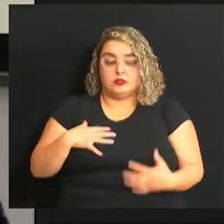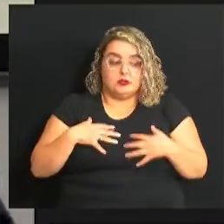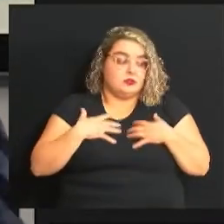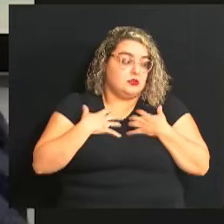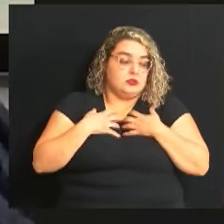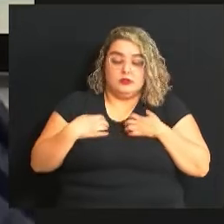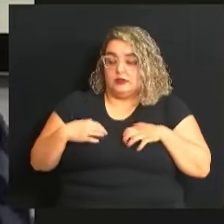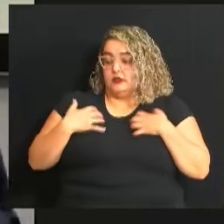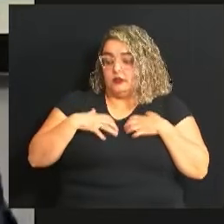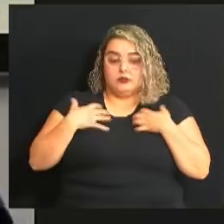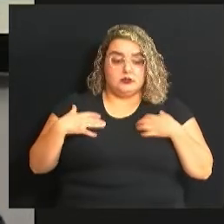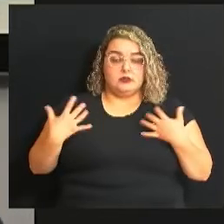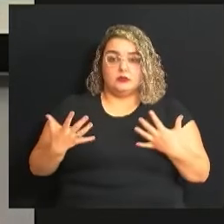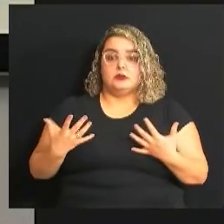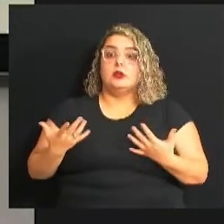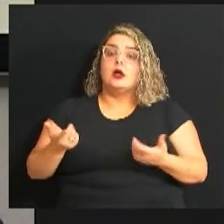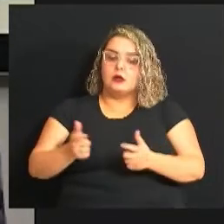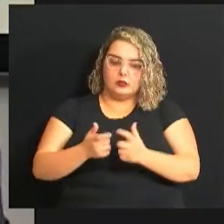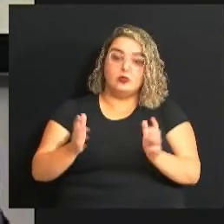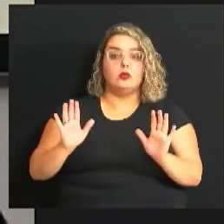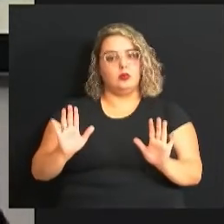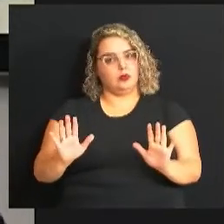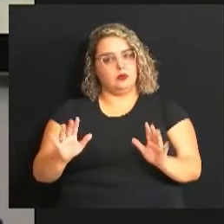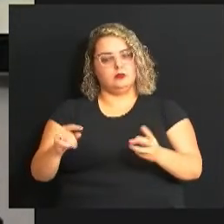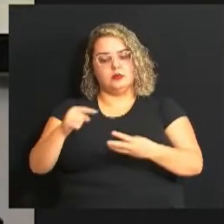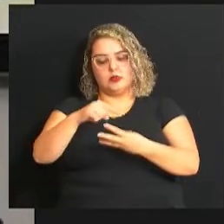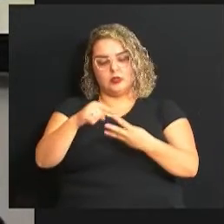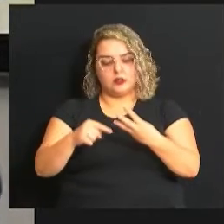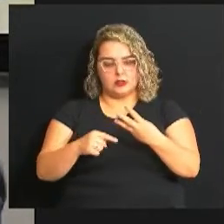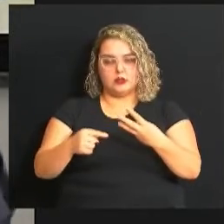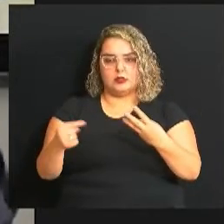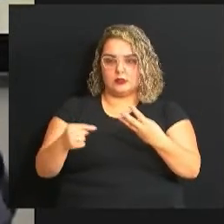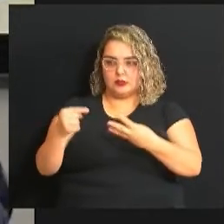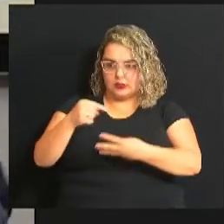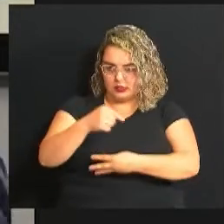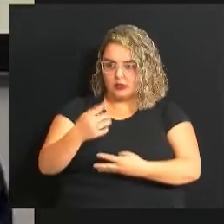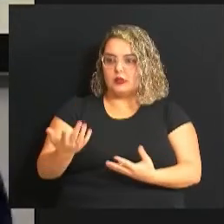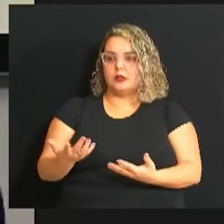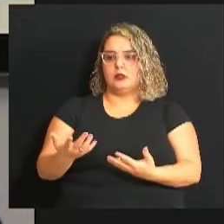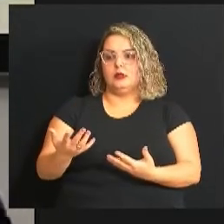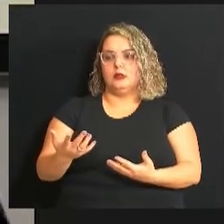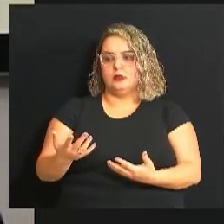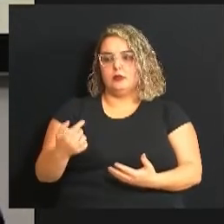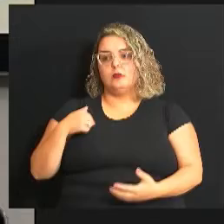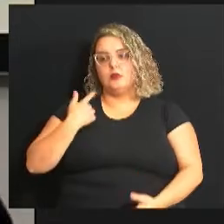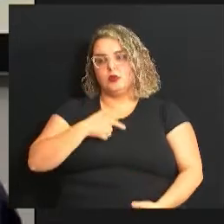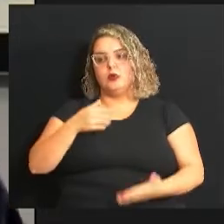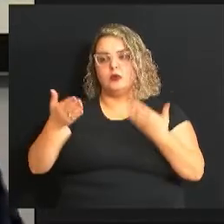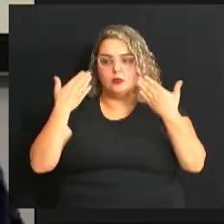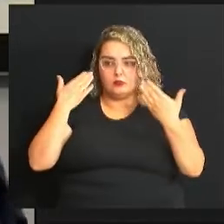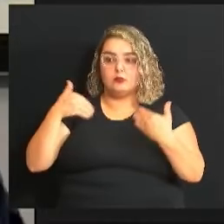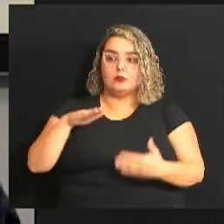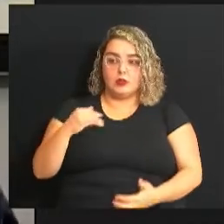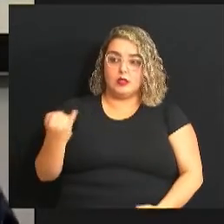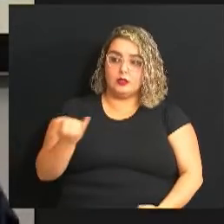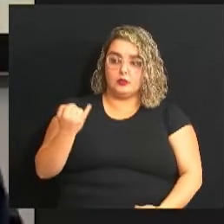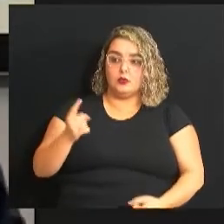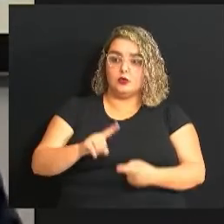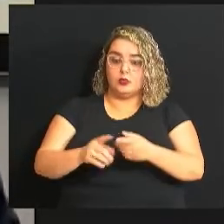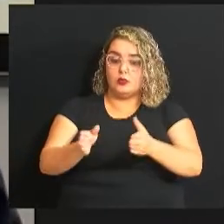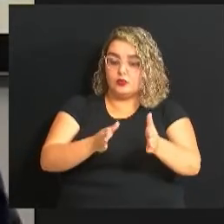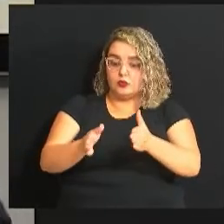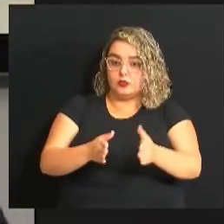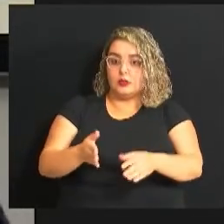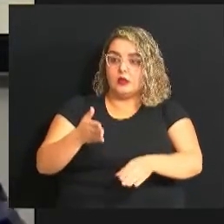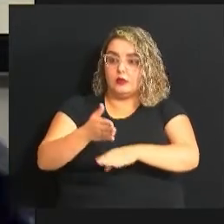aumentada. E aí que a gente passa a olhar. Então, esses três aspectos são considerados por nós psicólogos mais importantes: duração, frequência